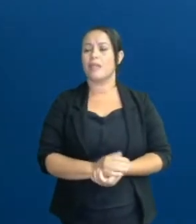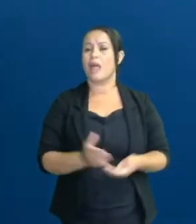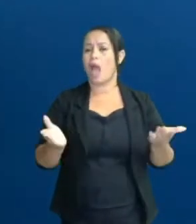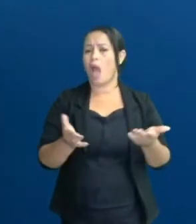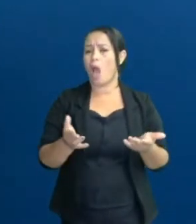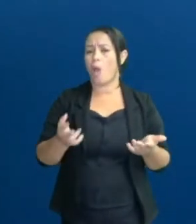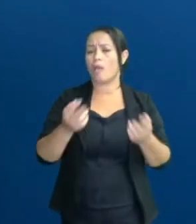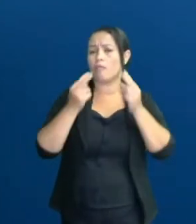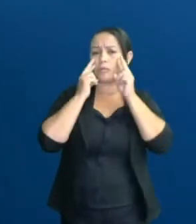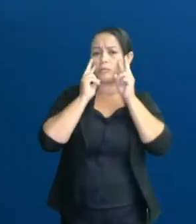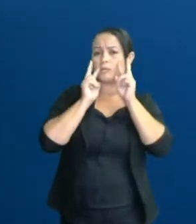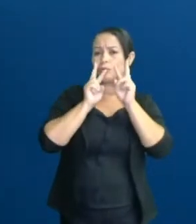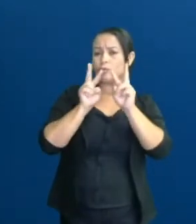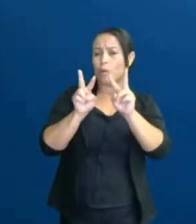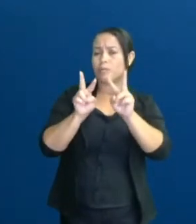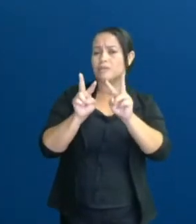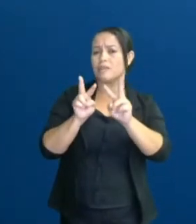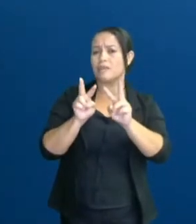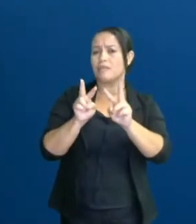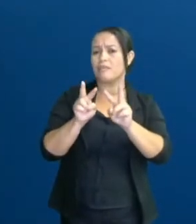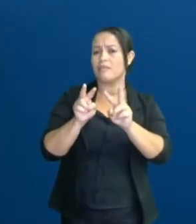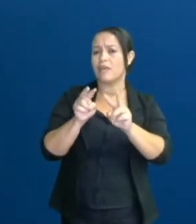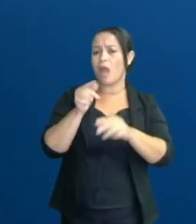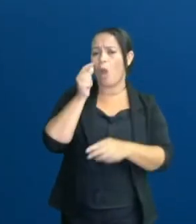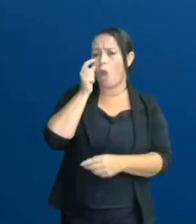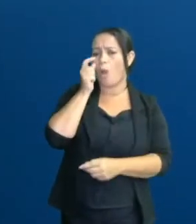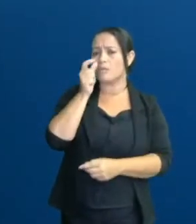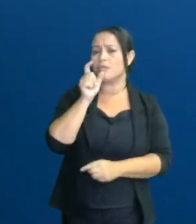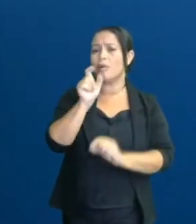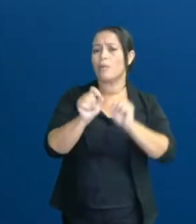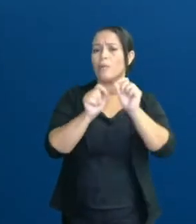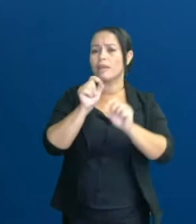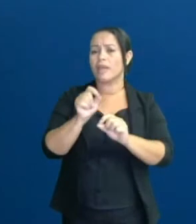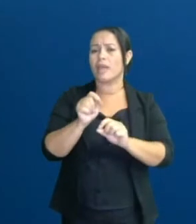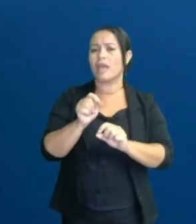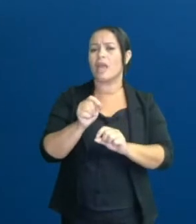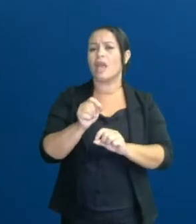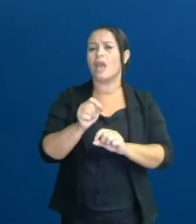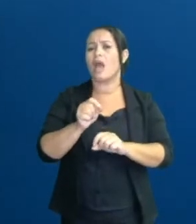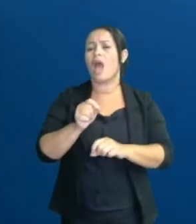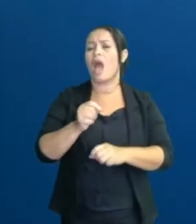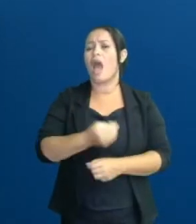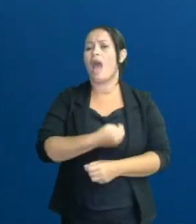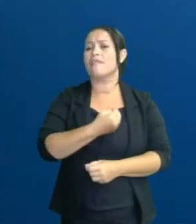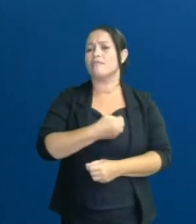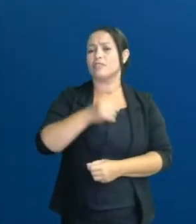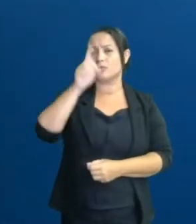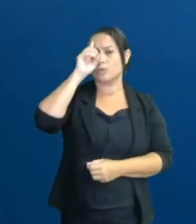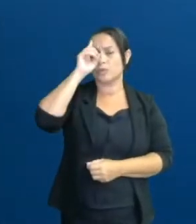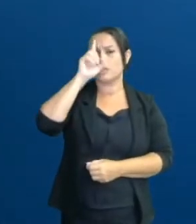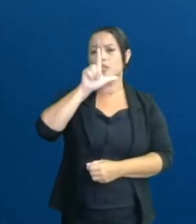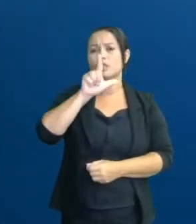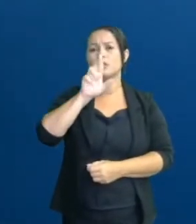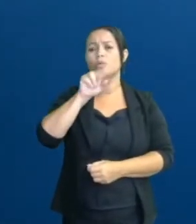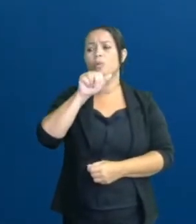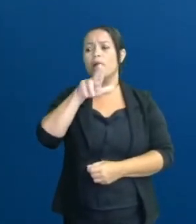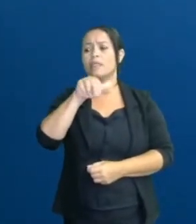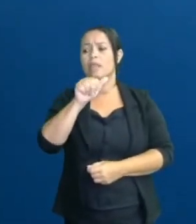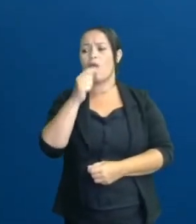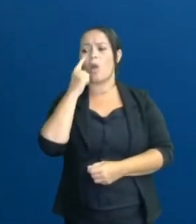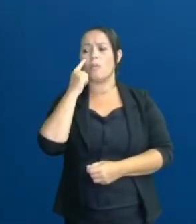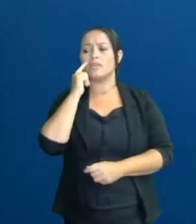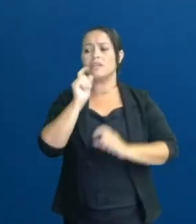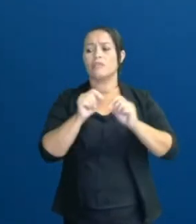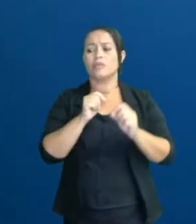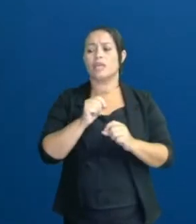Vamos observar aqui uma rotina, a rotina de atividades de Luana. O que é que ela faz em determinados